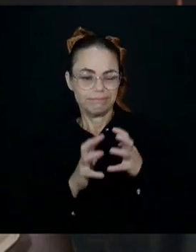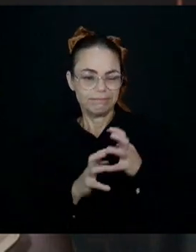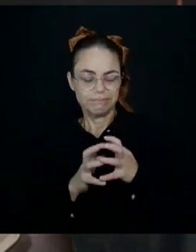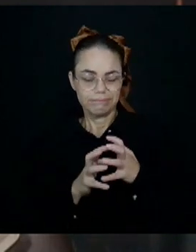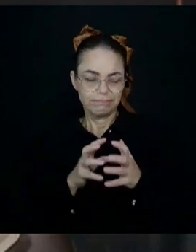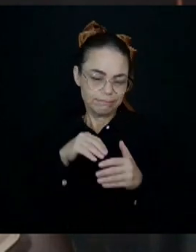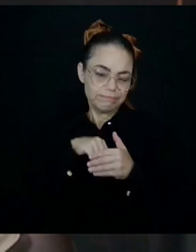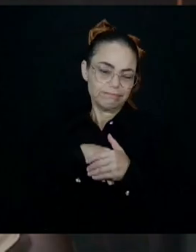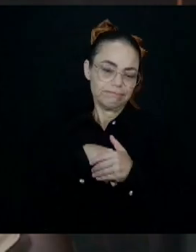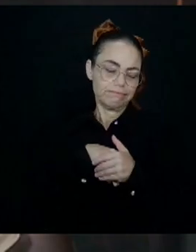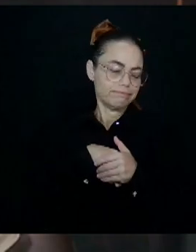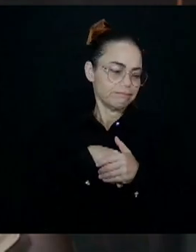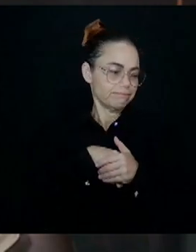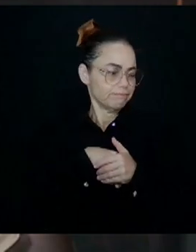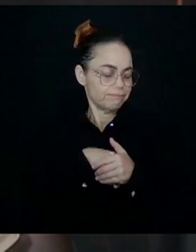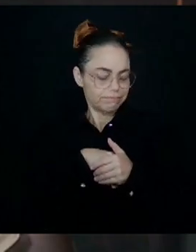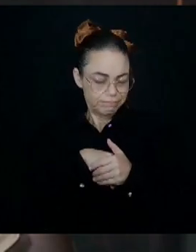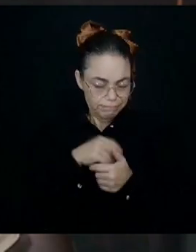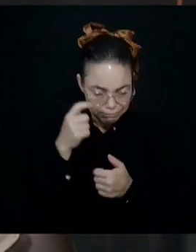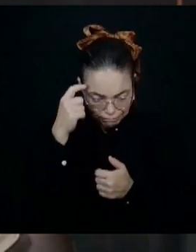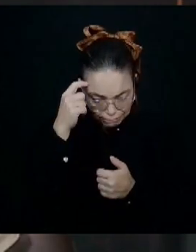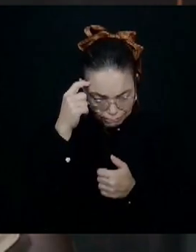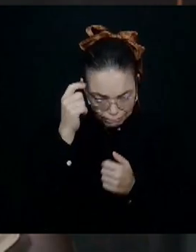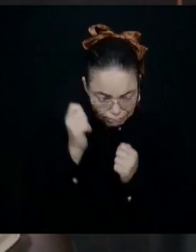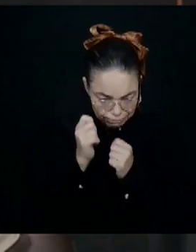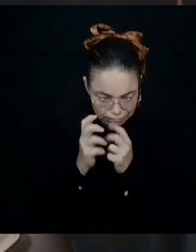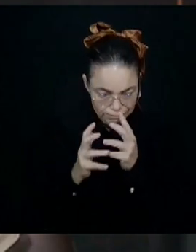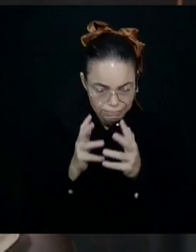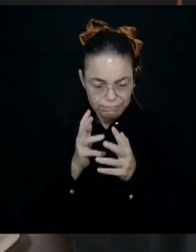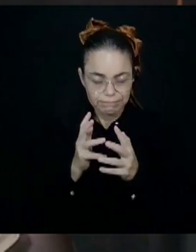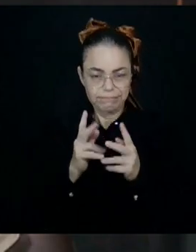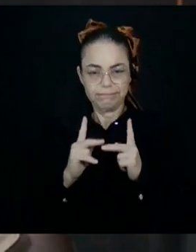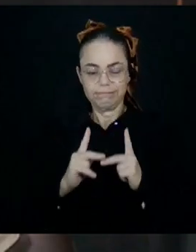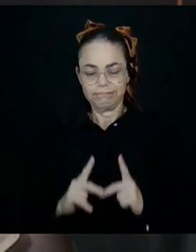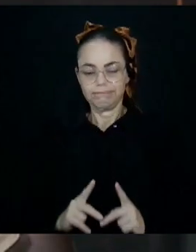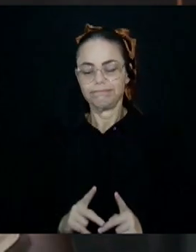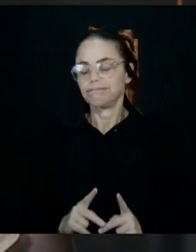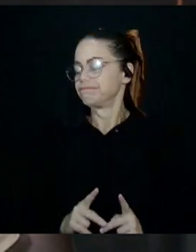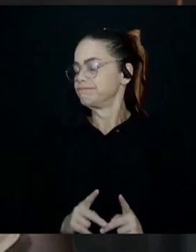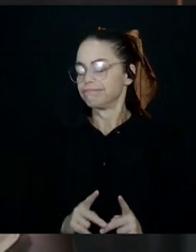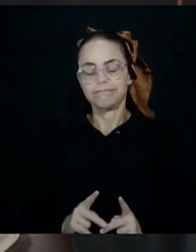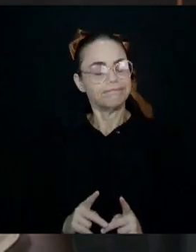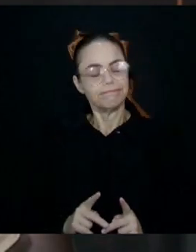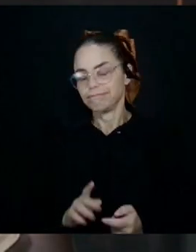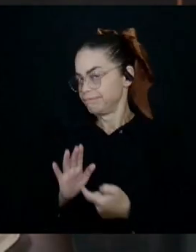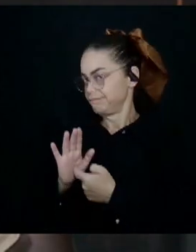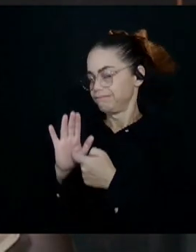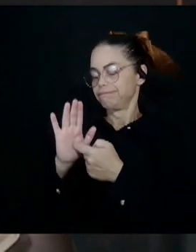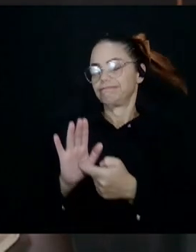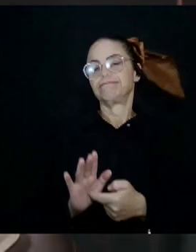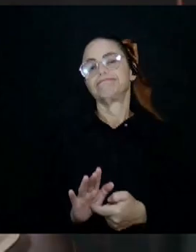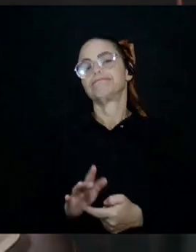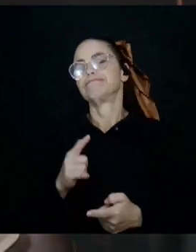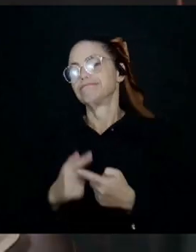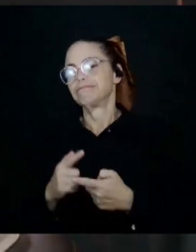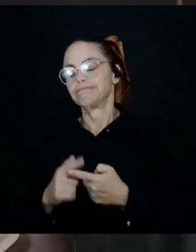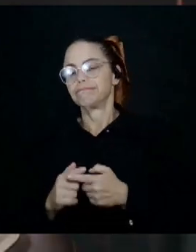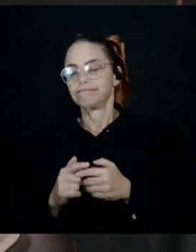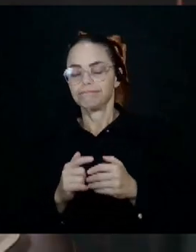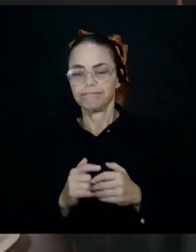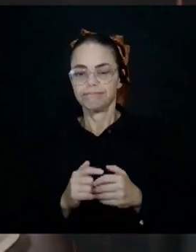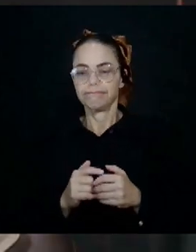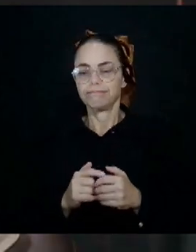demais para falar, pensando demais para se posicionar, a gente não aparenta isso, né? Porque a gente desenvolveu com o tempo essa habilidade